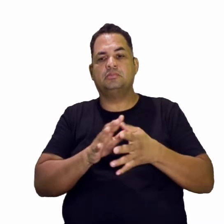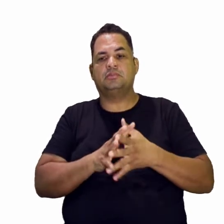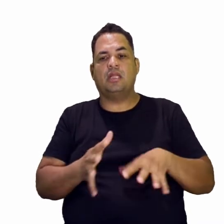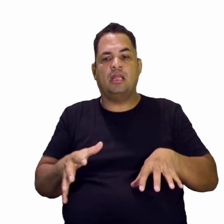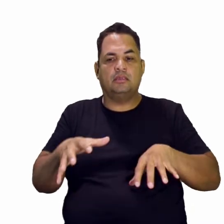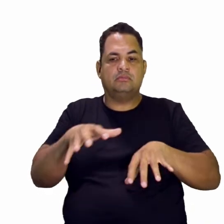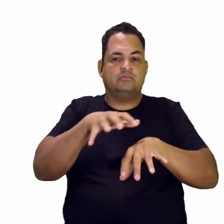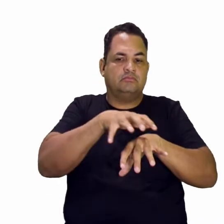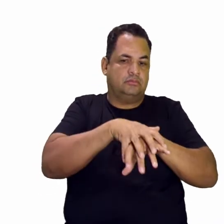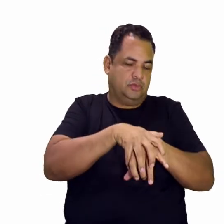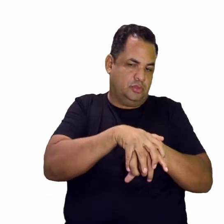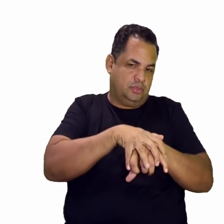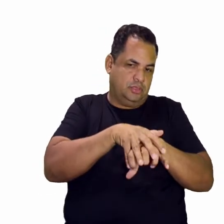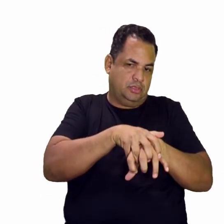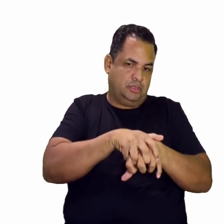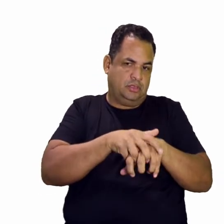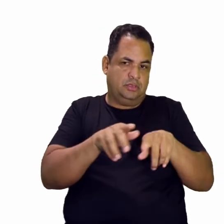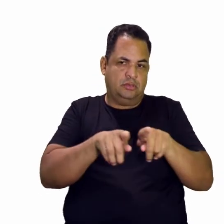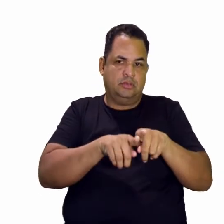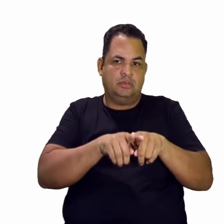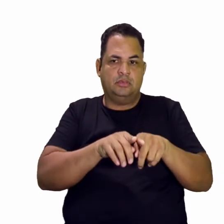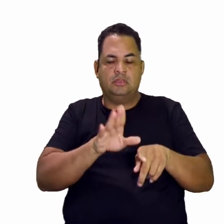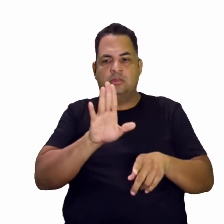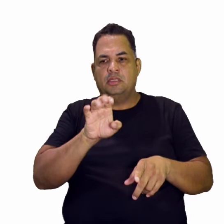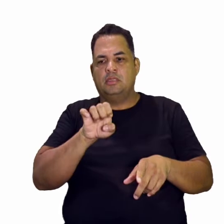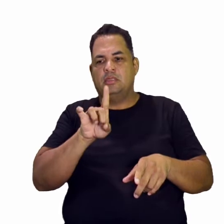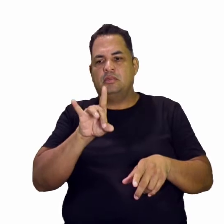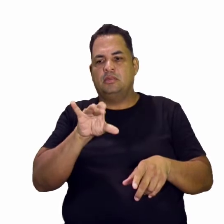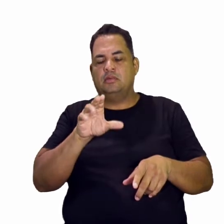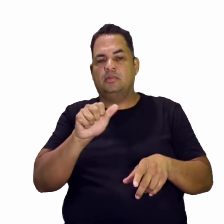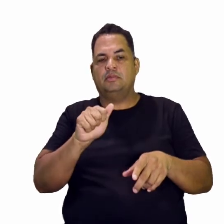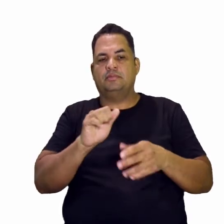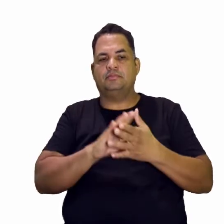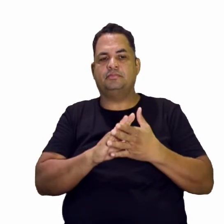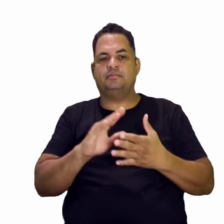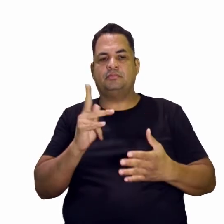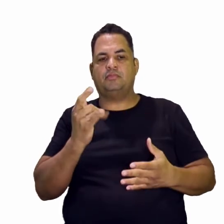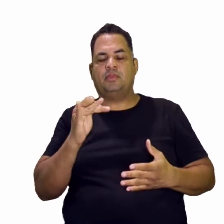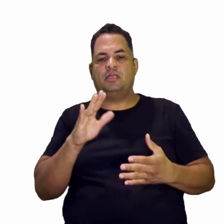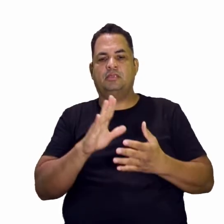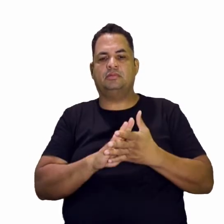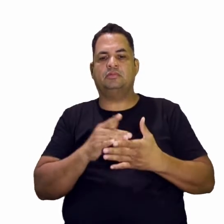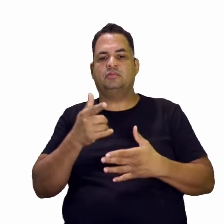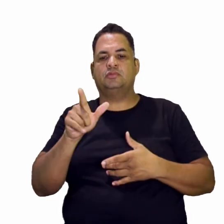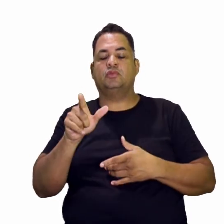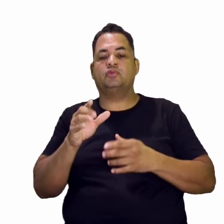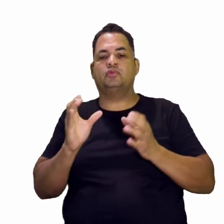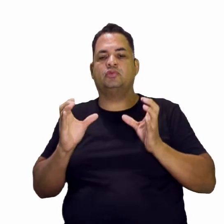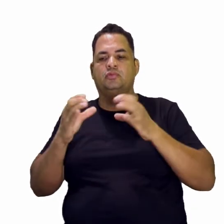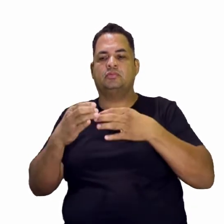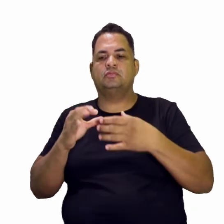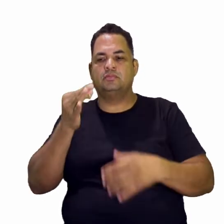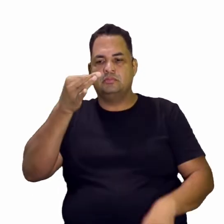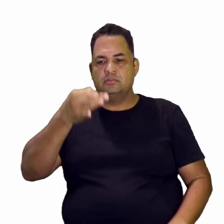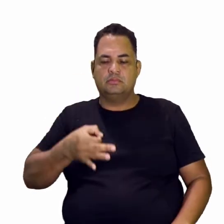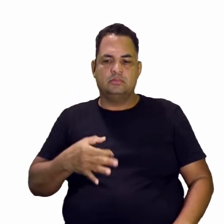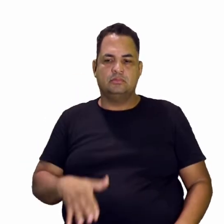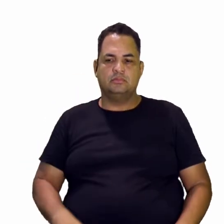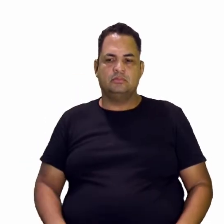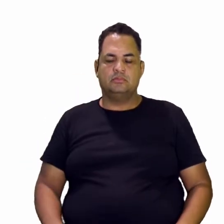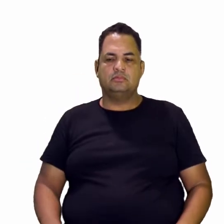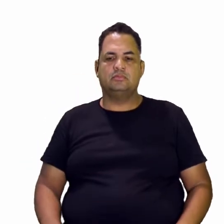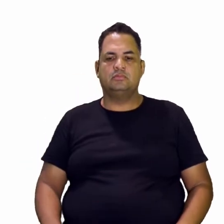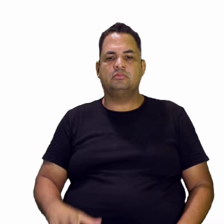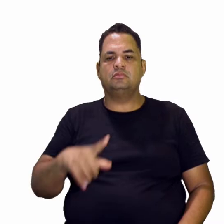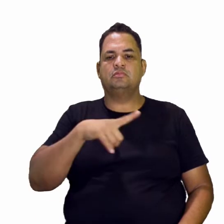as cianobactérias, tá? E organismos heterótrofos, que são o restante dos grupos, tá certo? Então, aqui